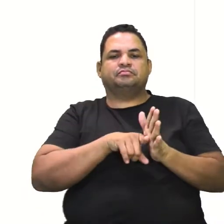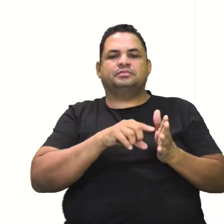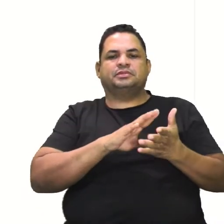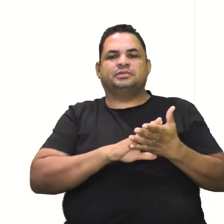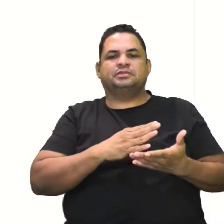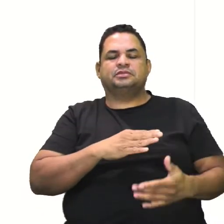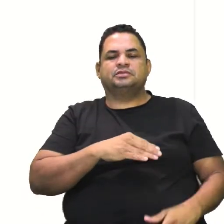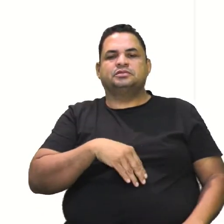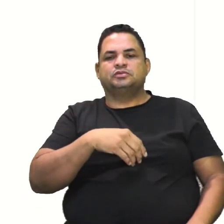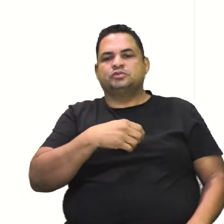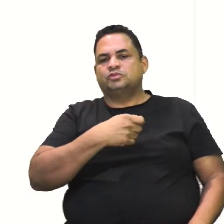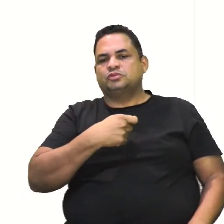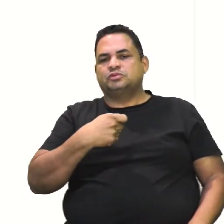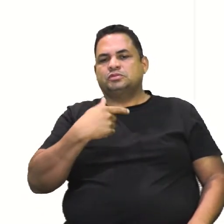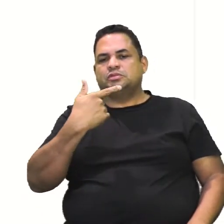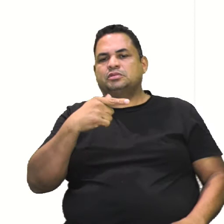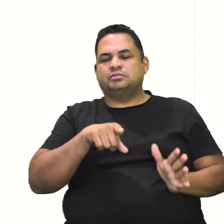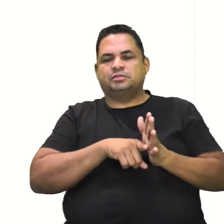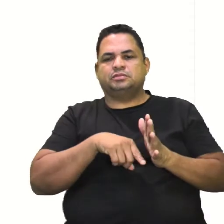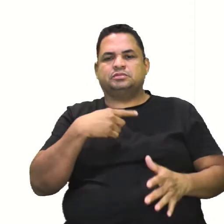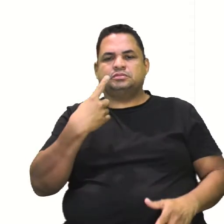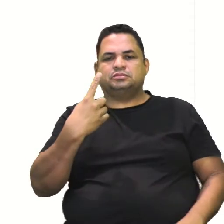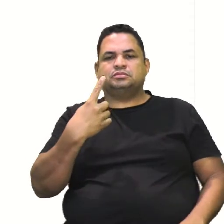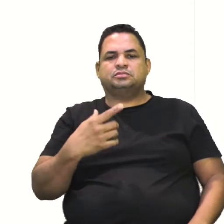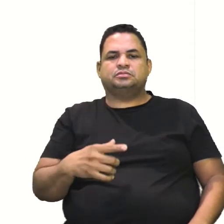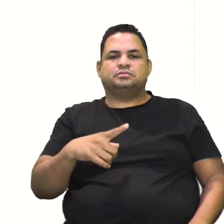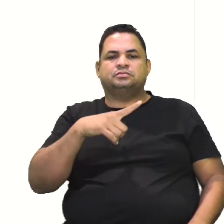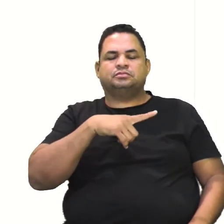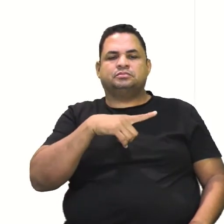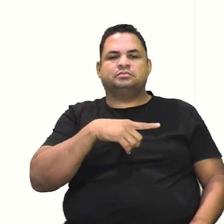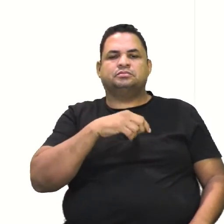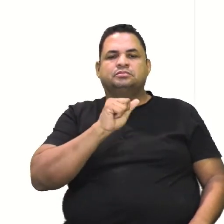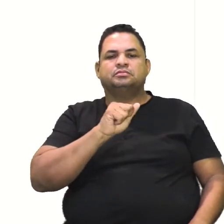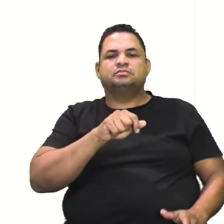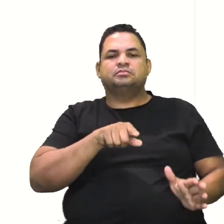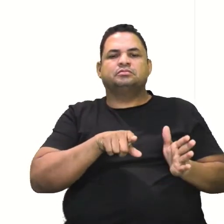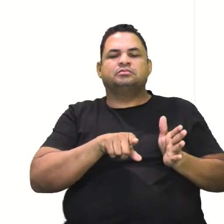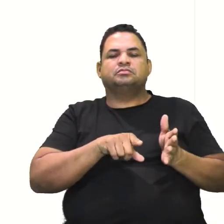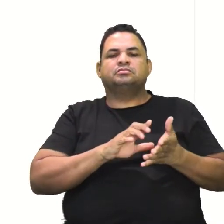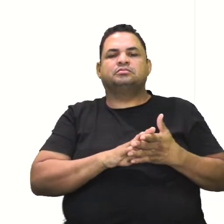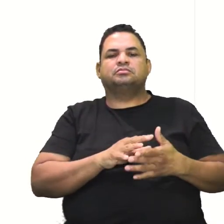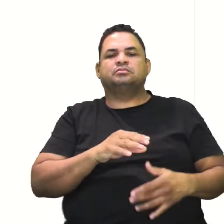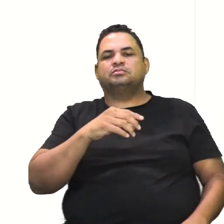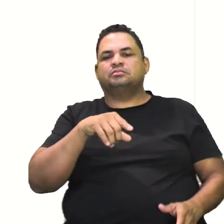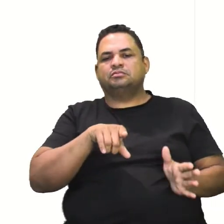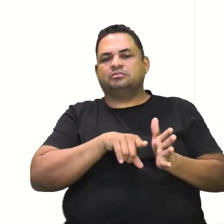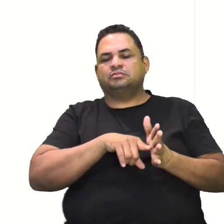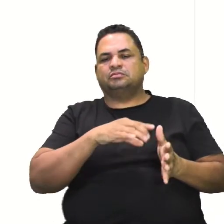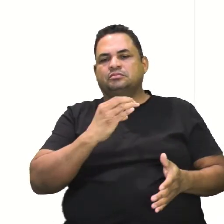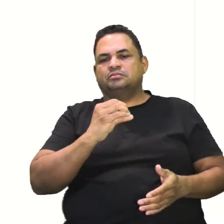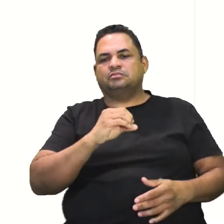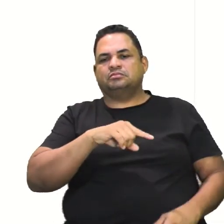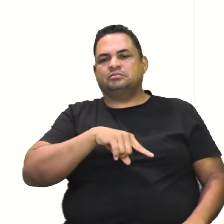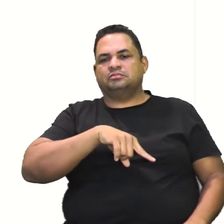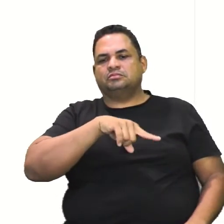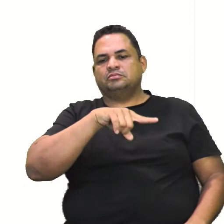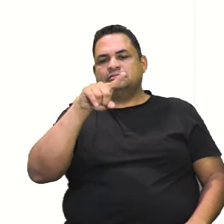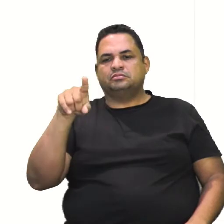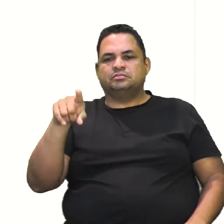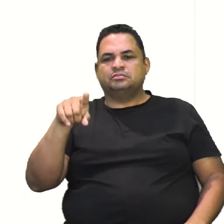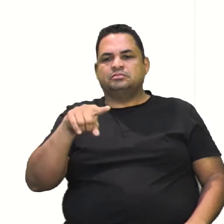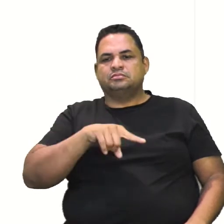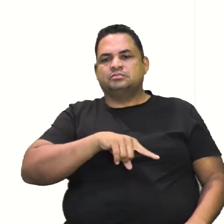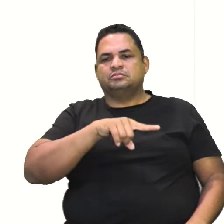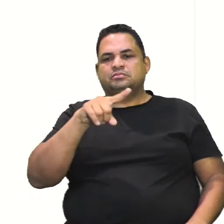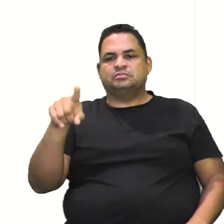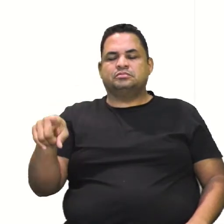x² menos 1. Quando fala assim, nós temos um A negativo, menor que 0, ou seja, a concavidade para